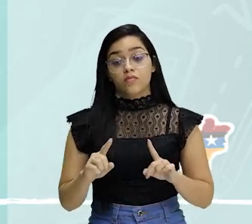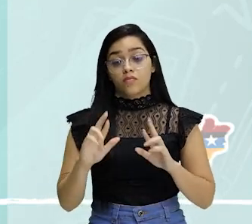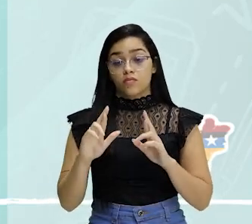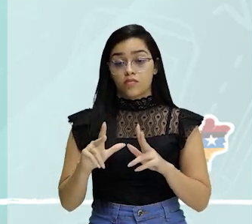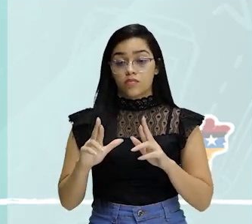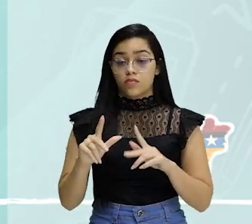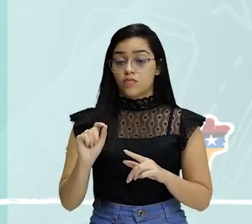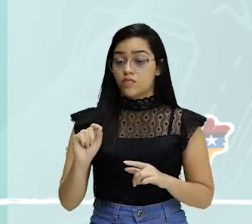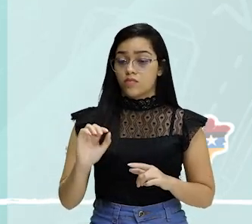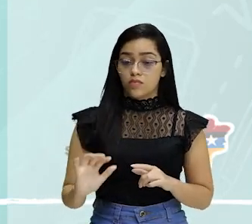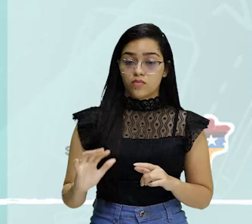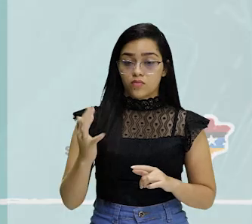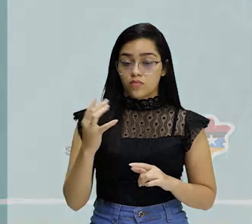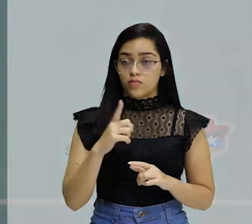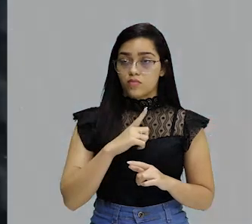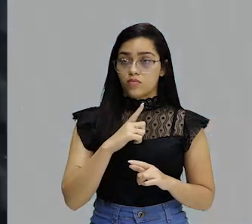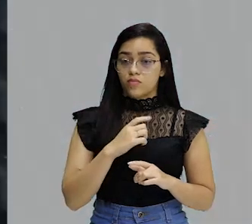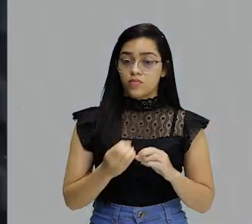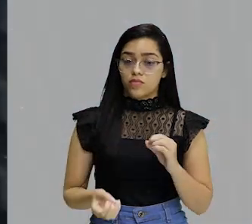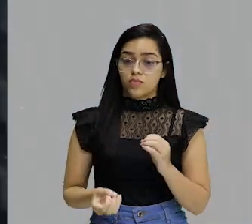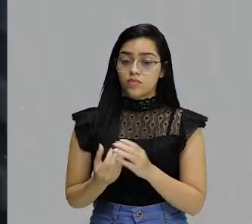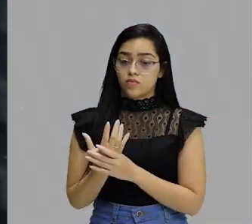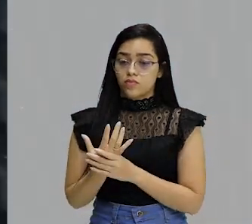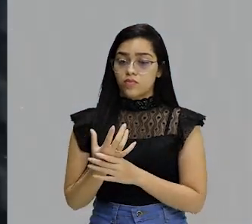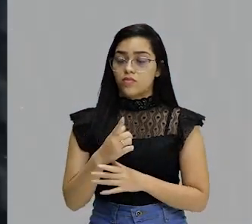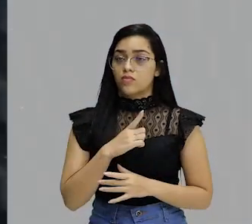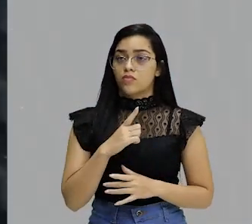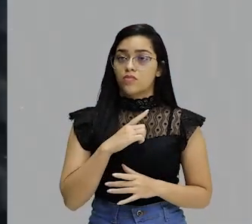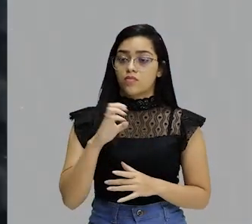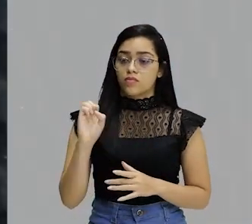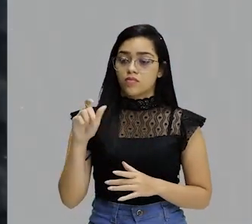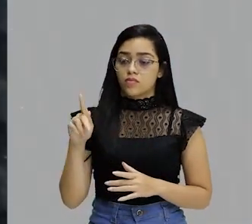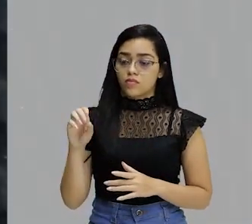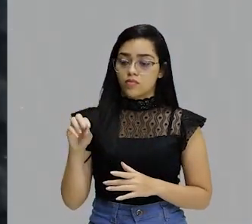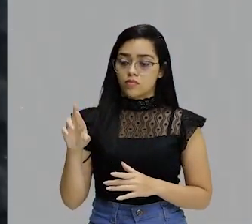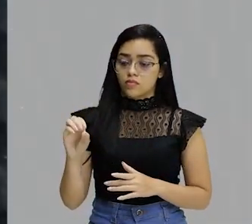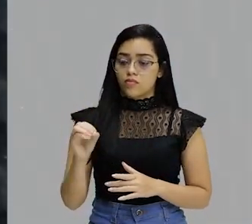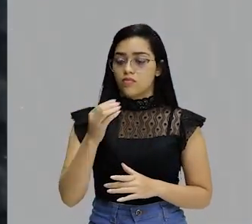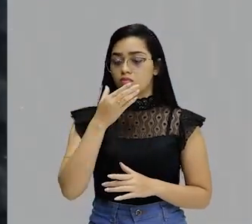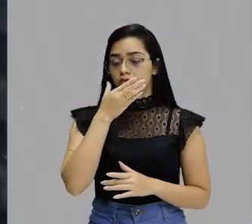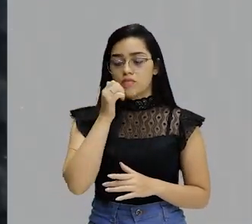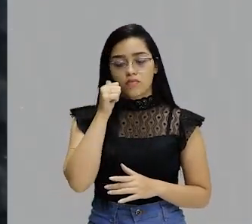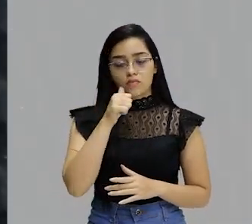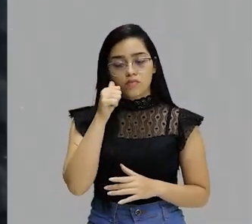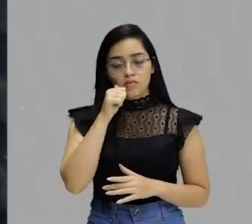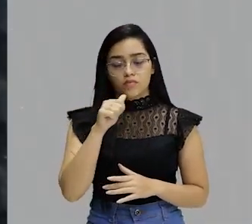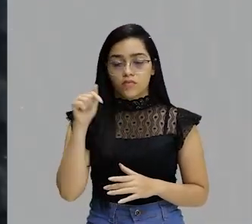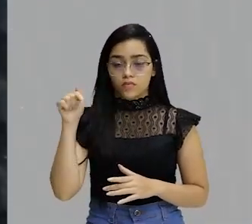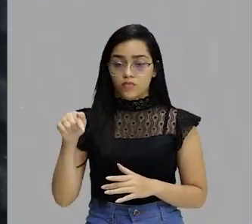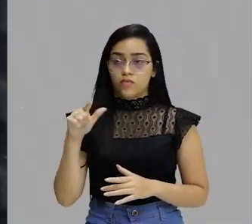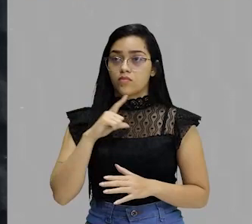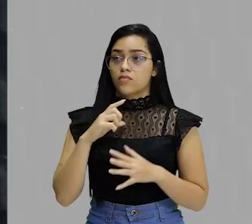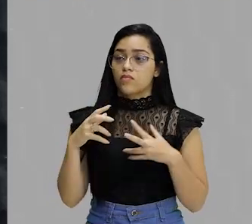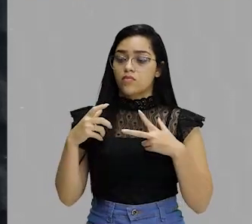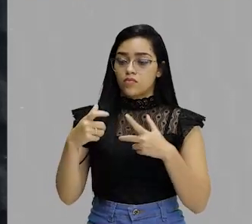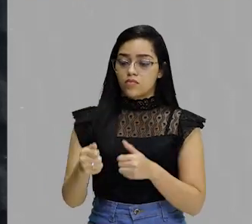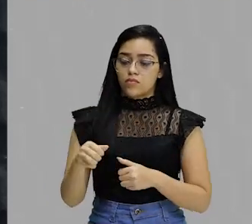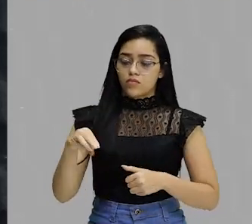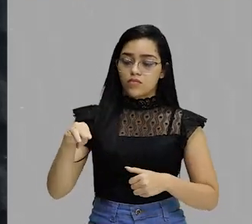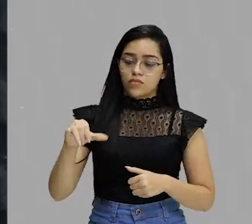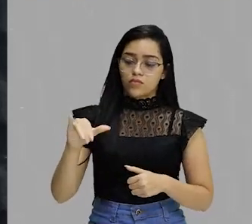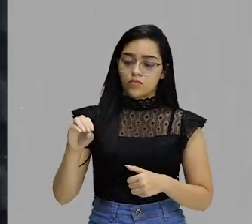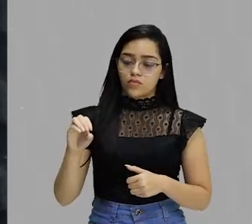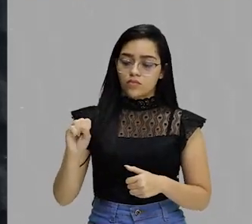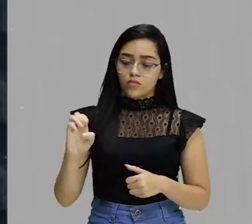diferente do que acontece na formação do esporo masculino, aqui no feminino, durante a